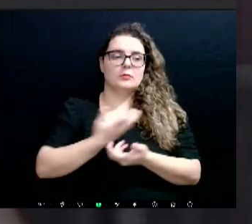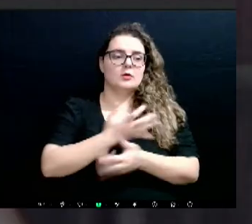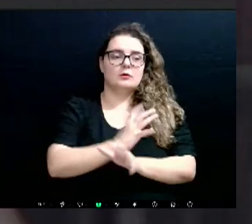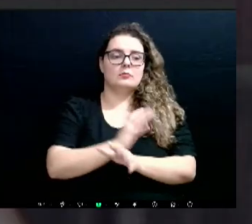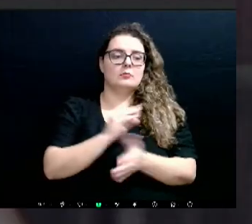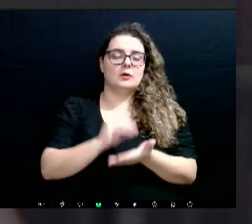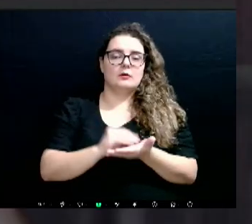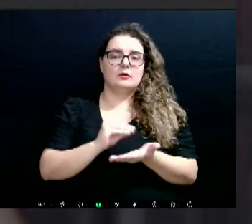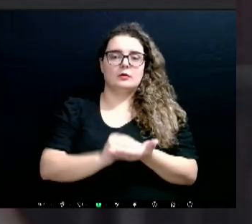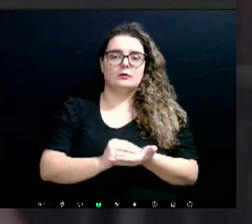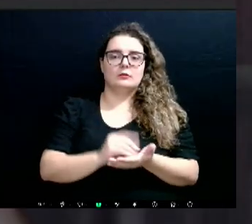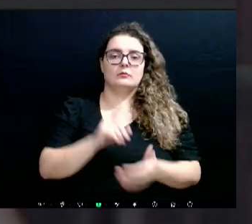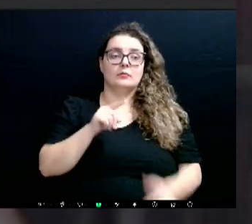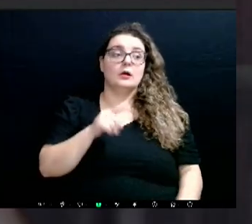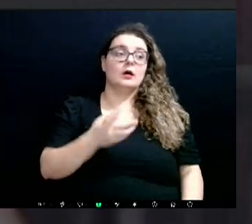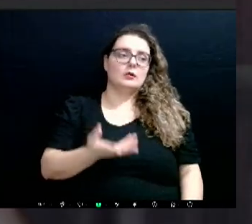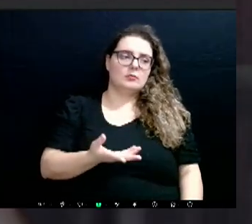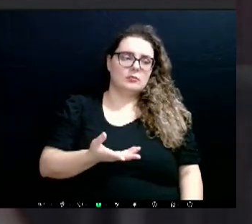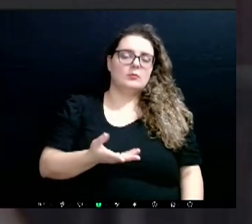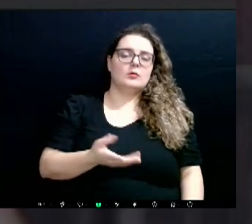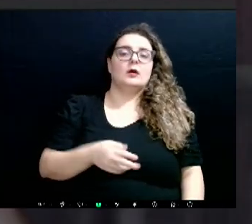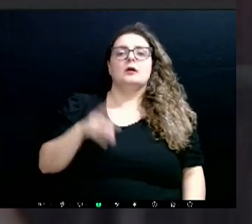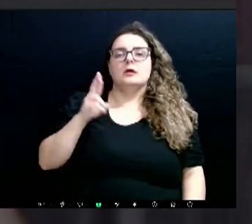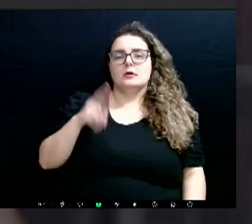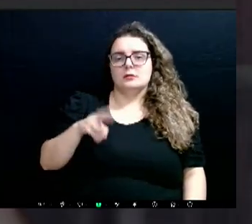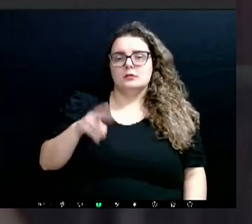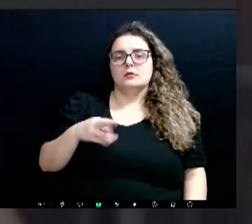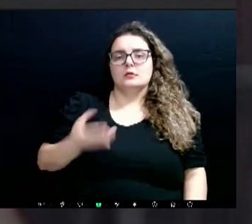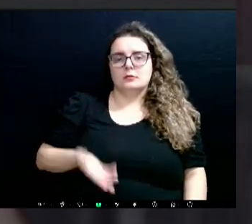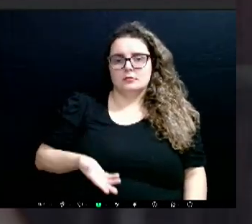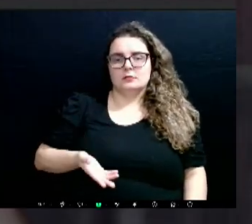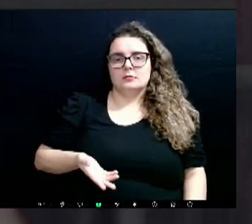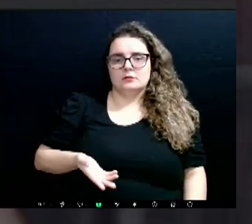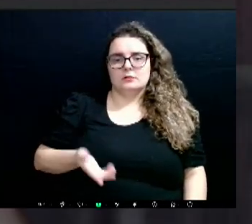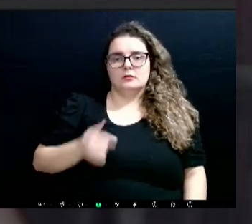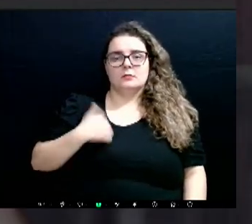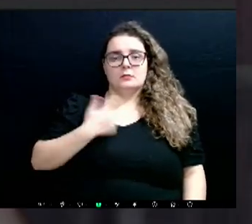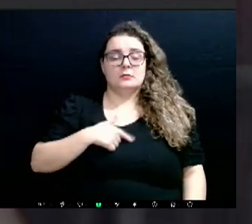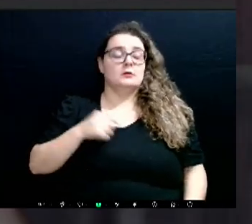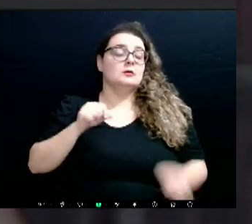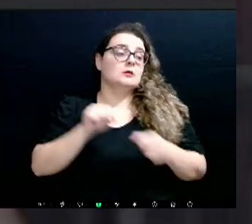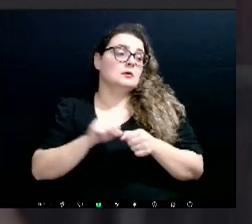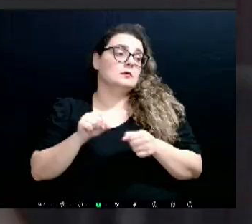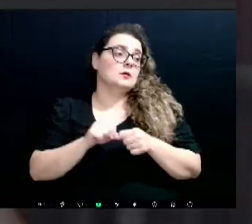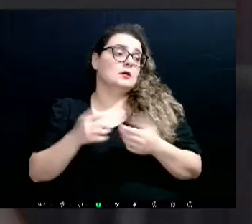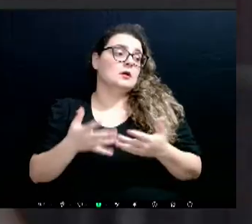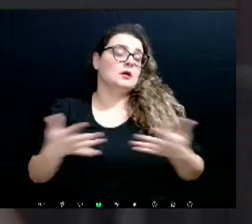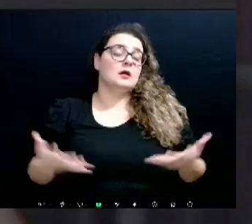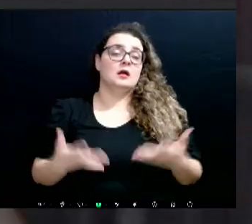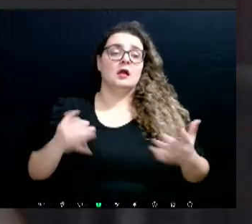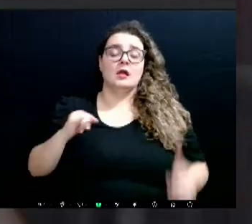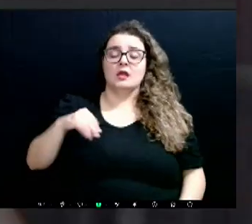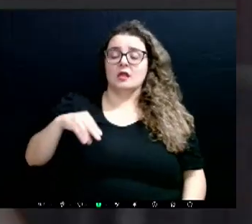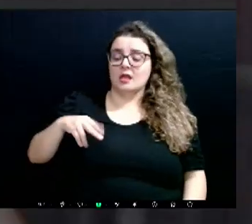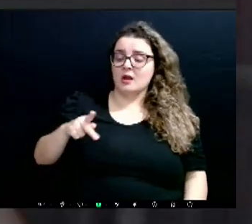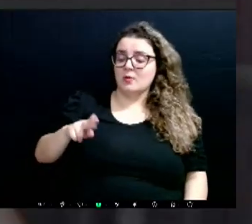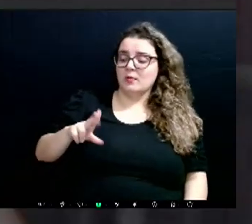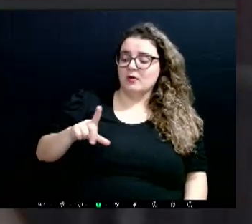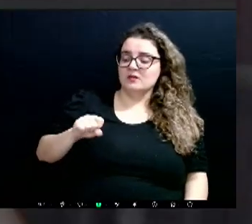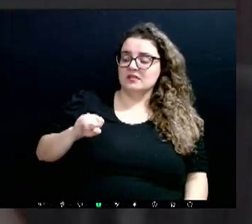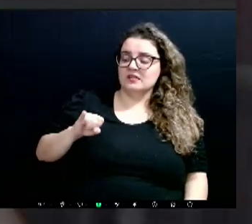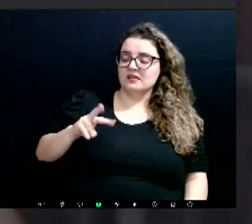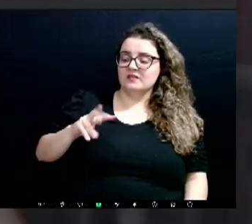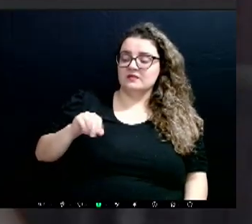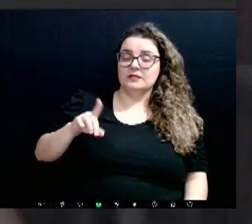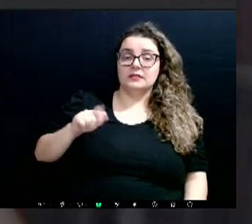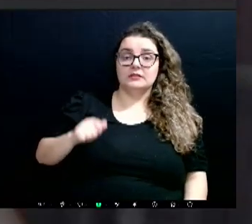que está o motivo pelo qual a gente leva, né, a essa impulsividade. Eu me dou conta que nesse momento eu